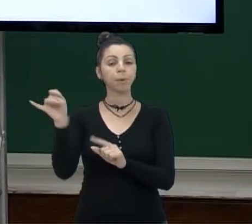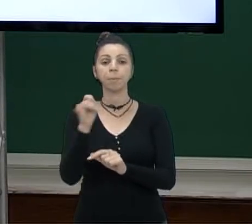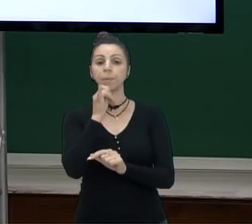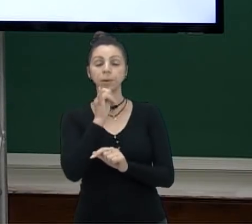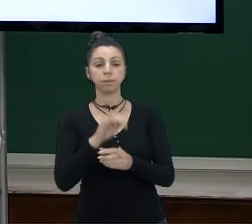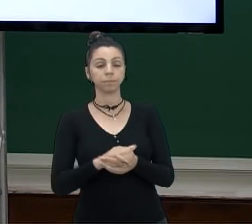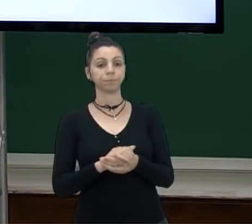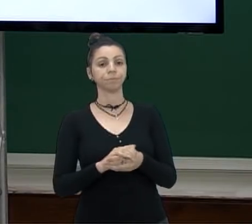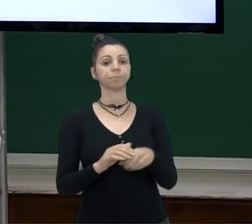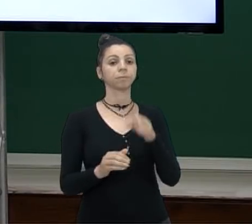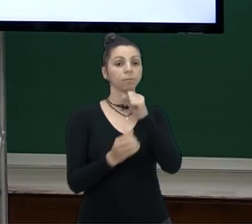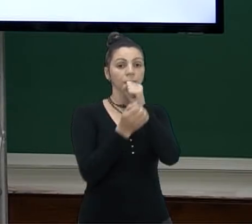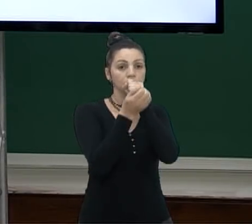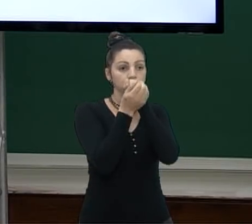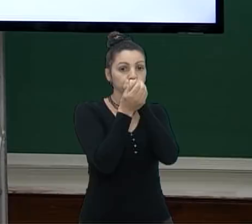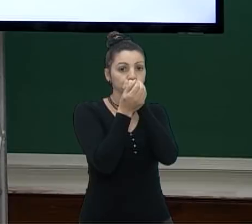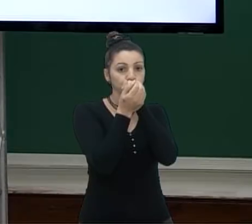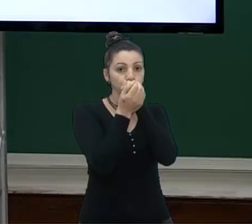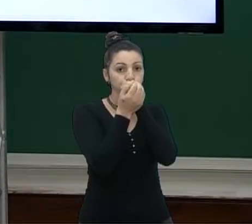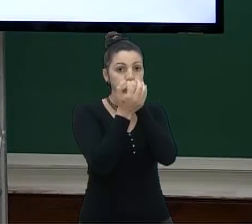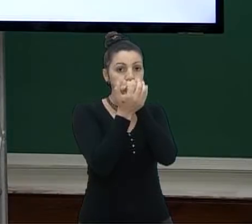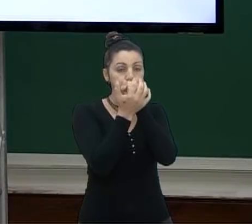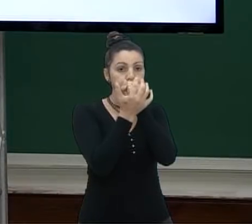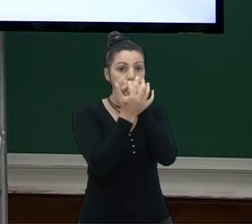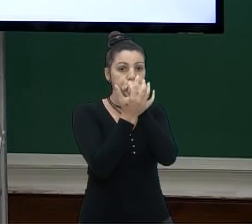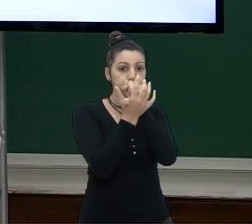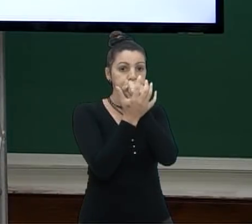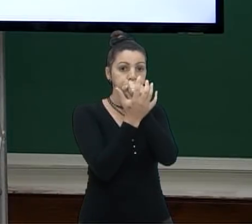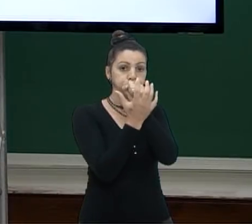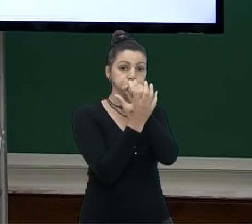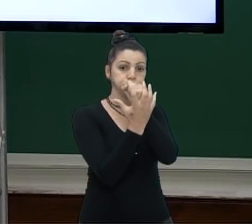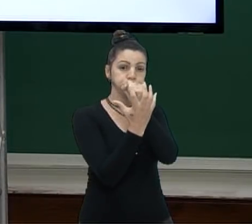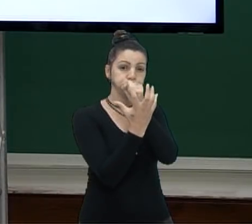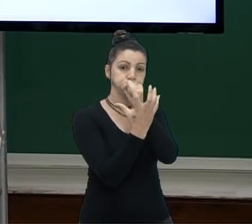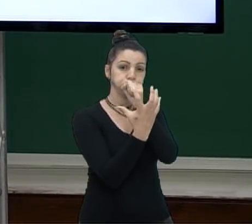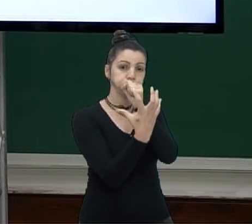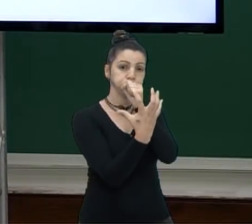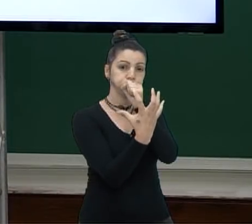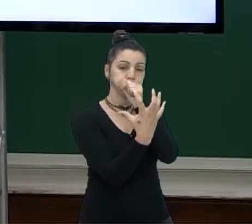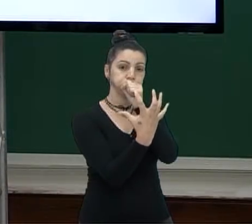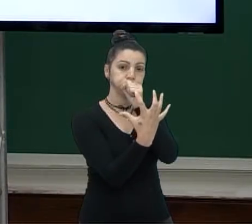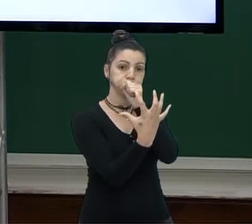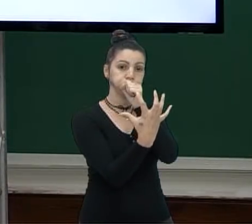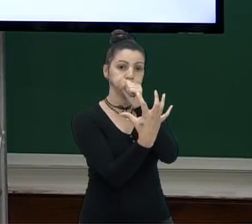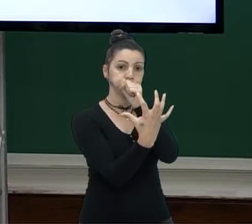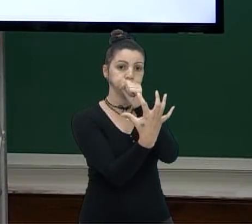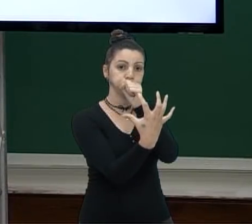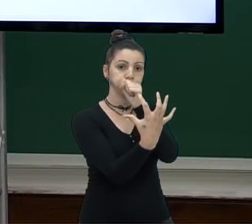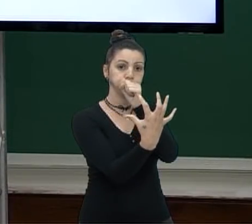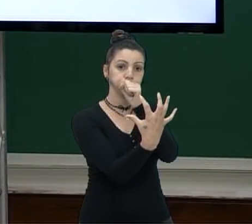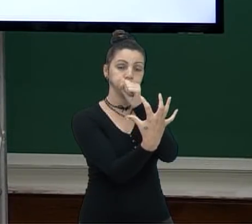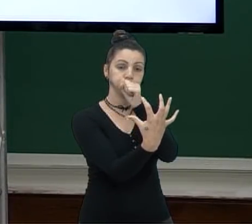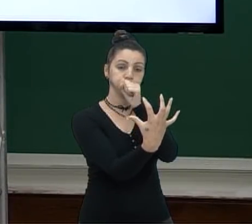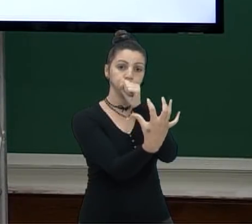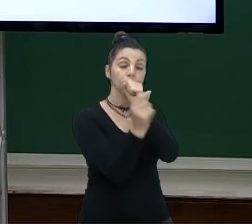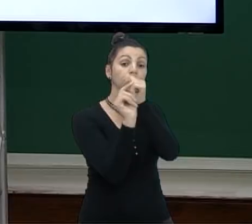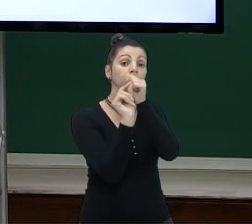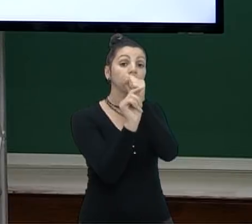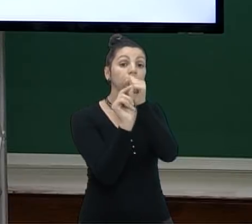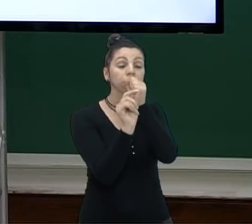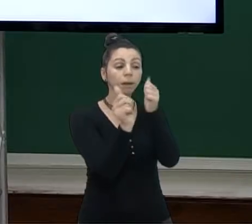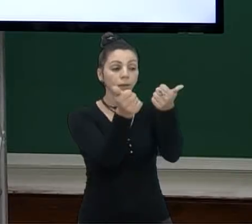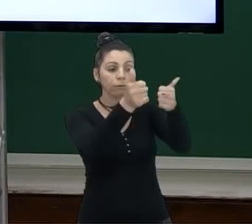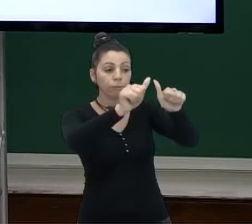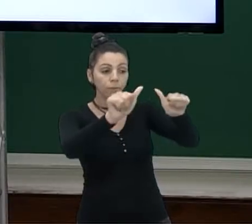bexiga, perceba que conforme eu vou colocando o ar dentro dessa bexiga, vai ficando com o formato do balão, mais